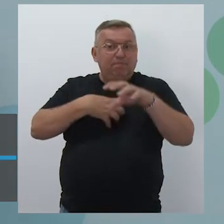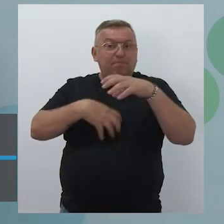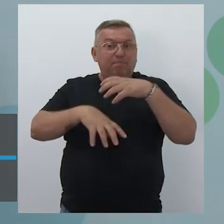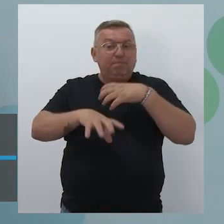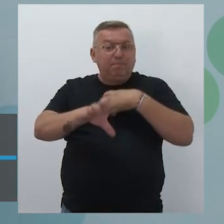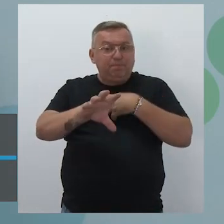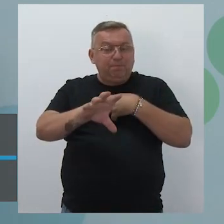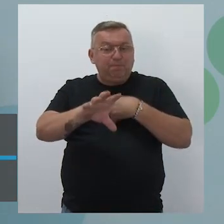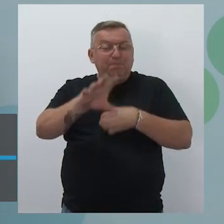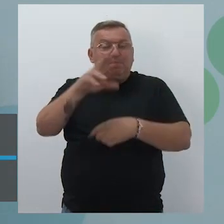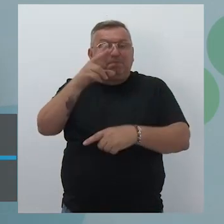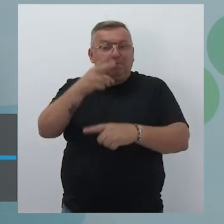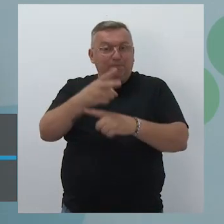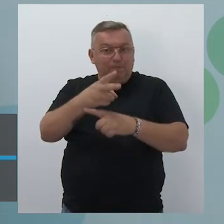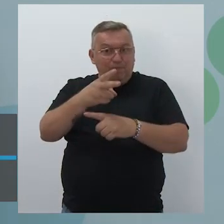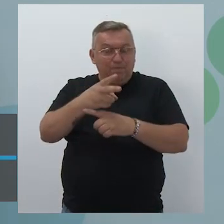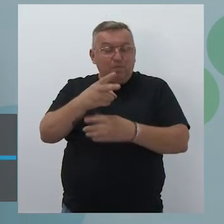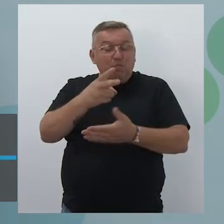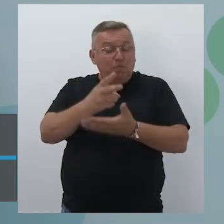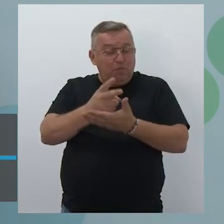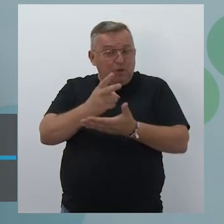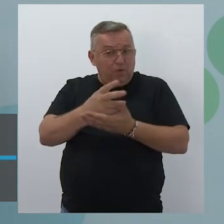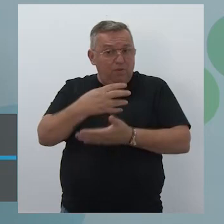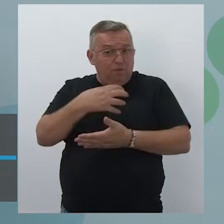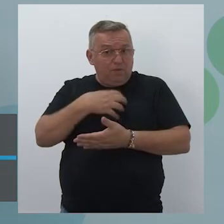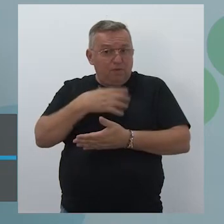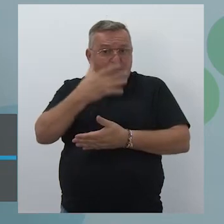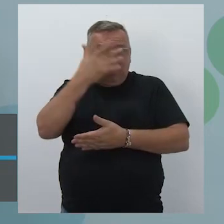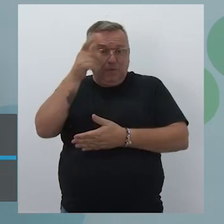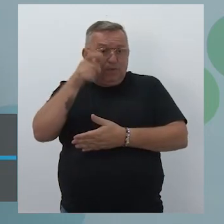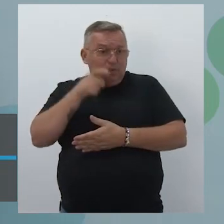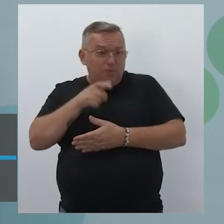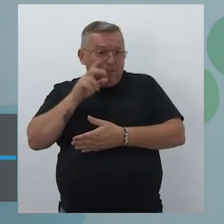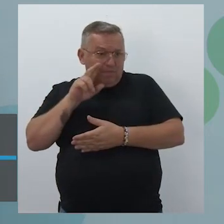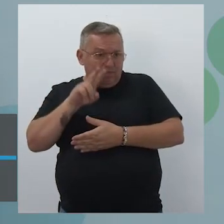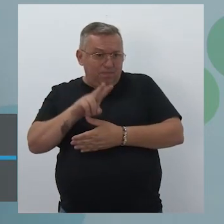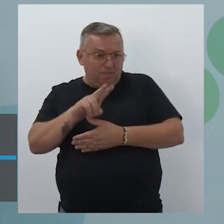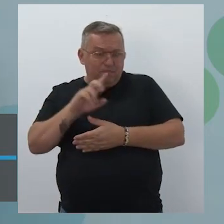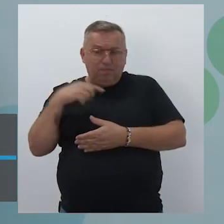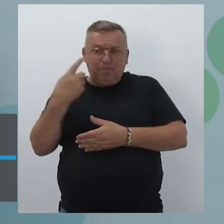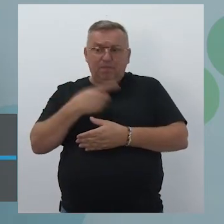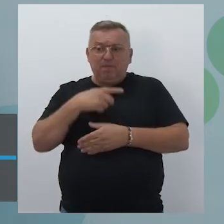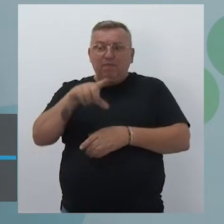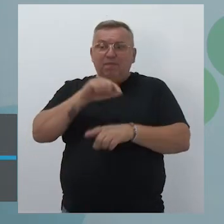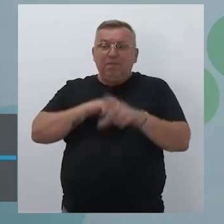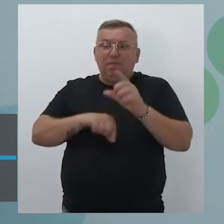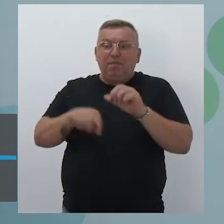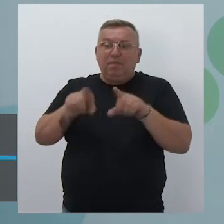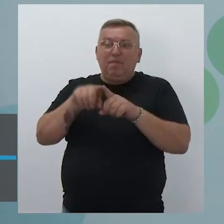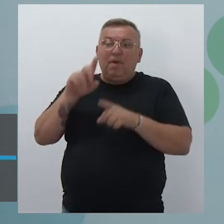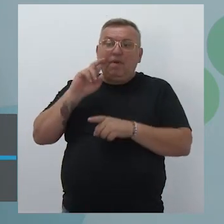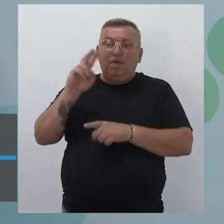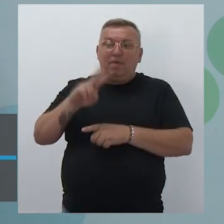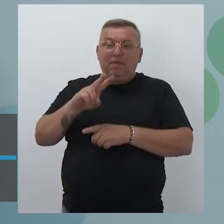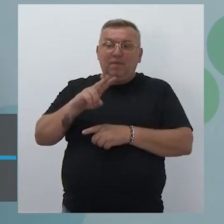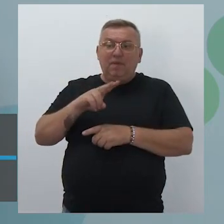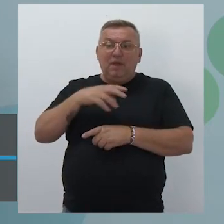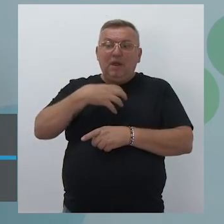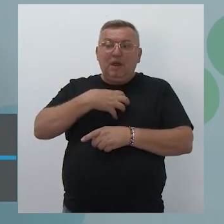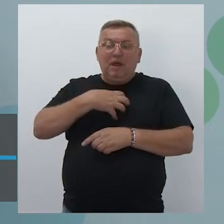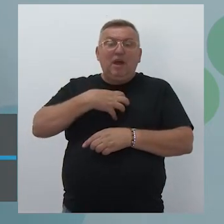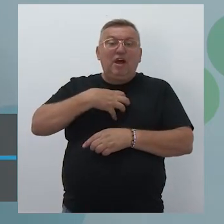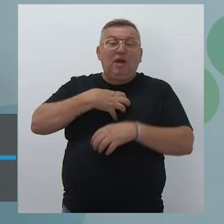Da mesma forma que as pessoas que observam essa nossa atitude enxergam a